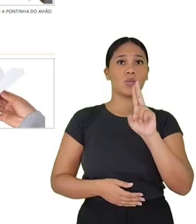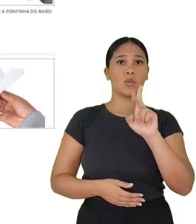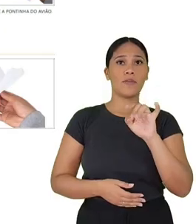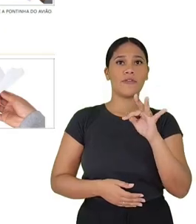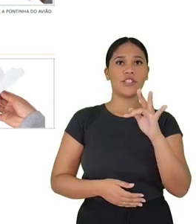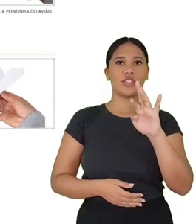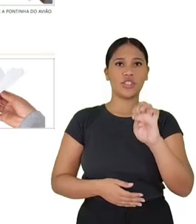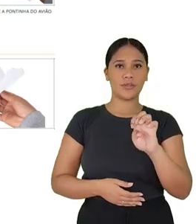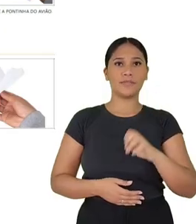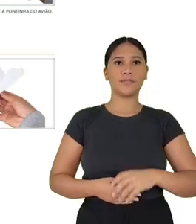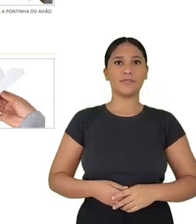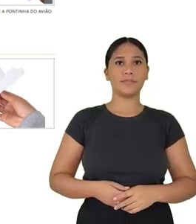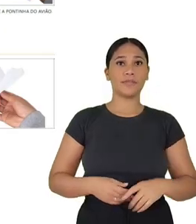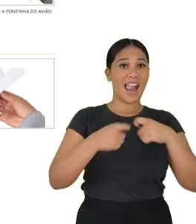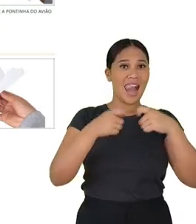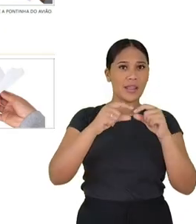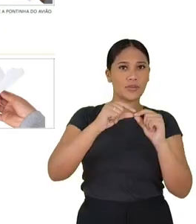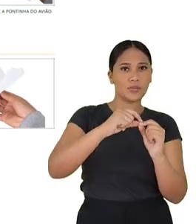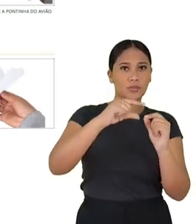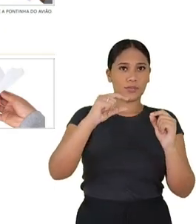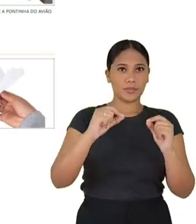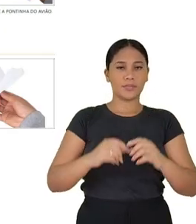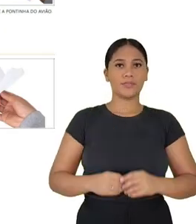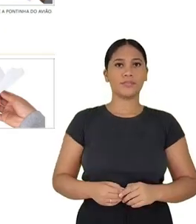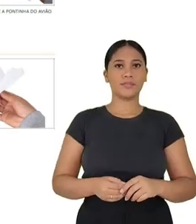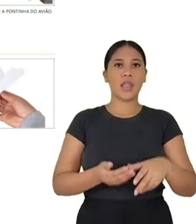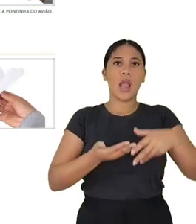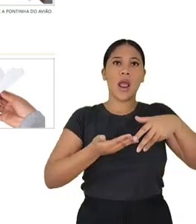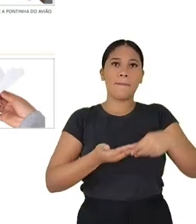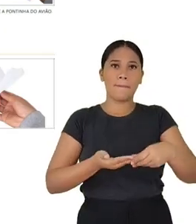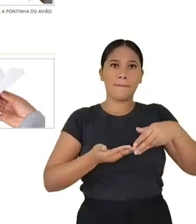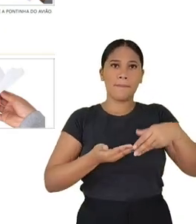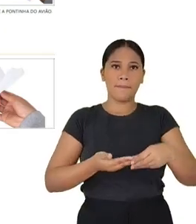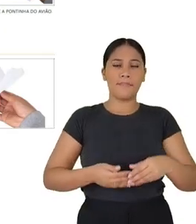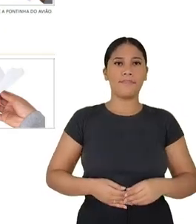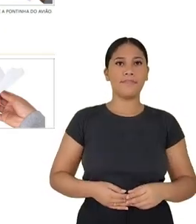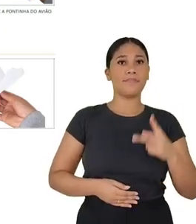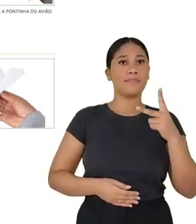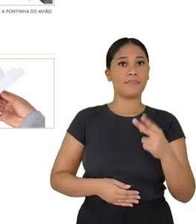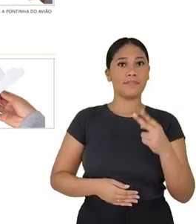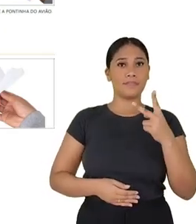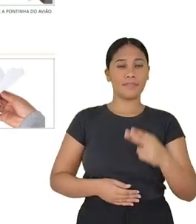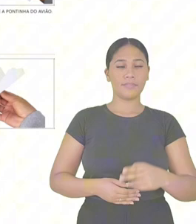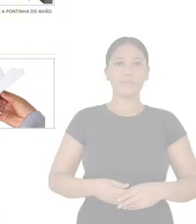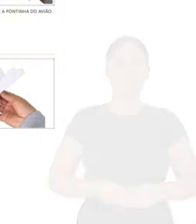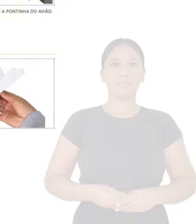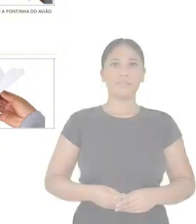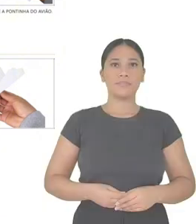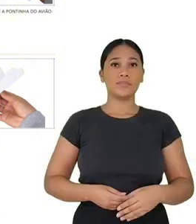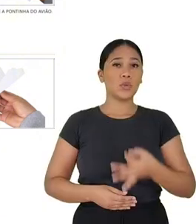folha sulfite, um elástico, grampeador, tesoura.